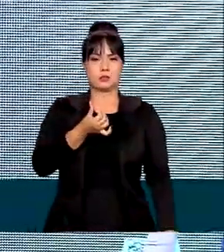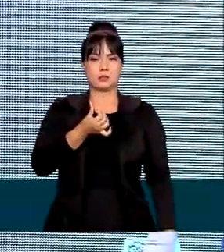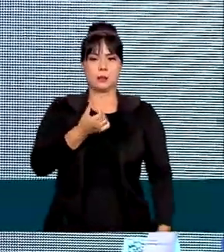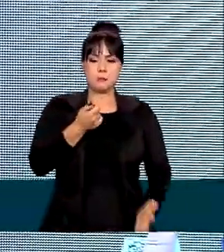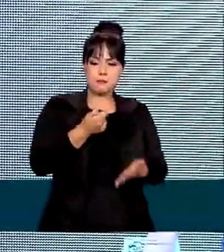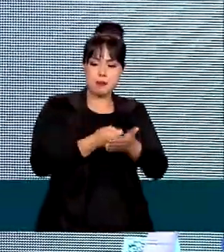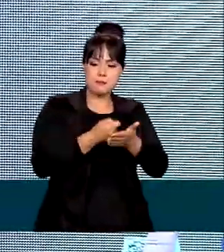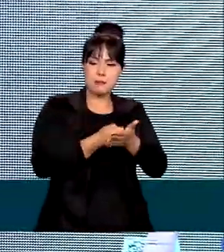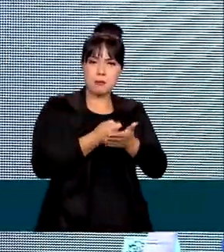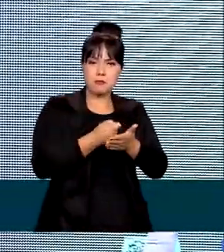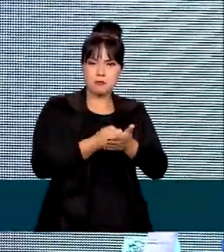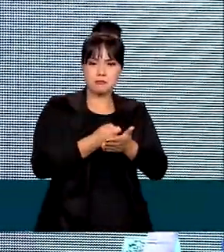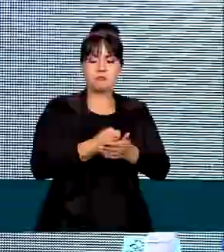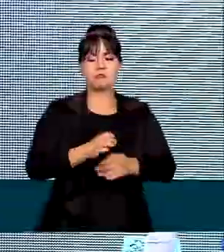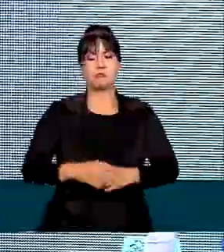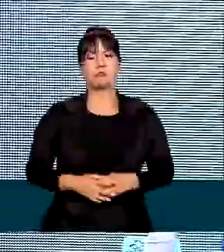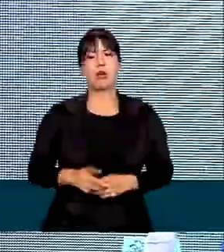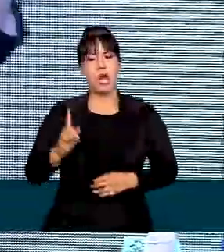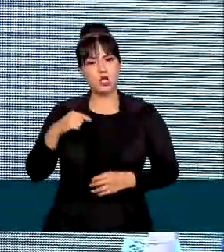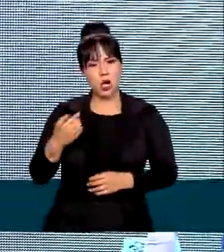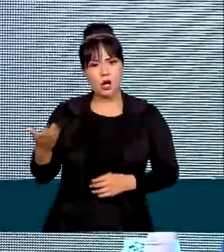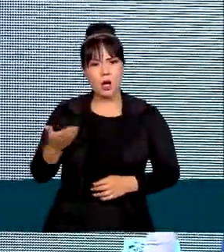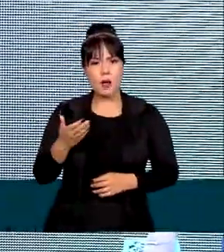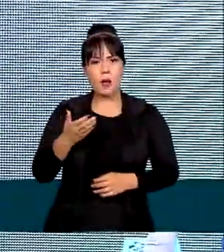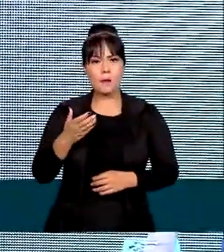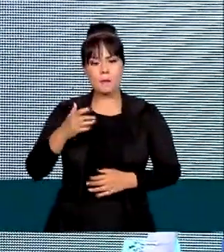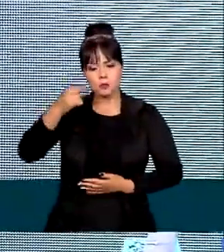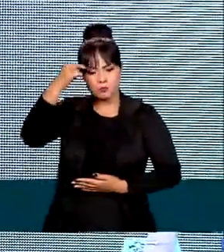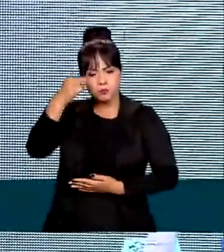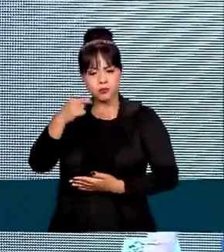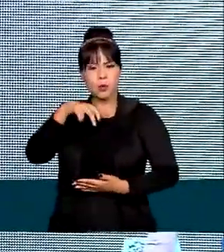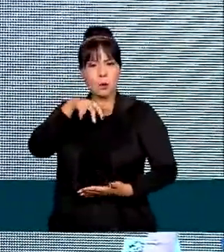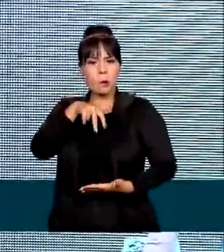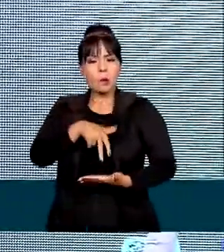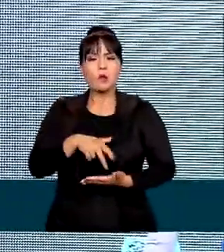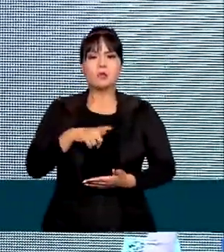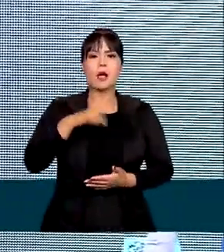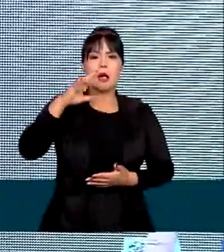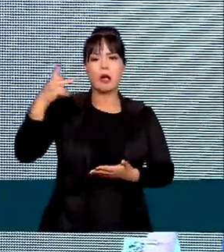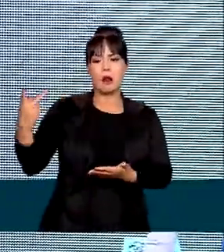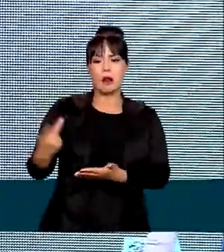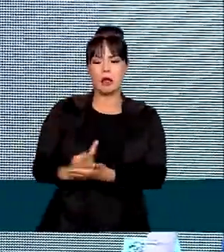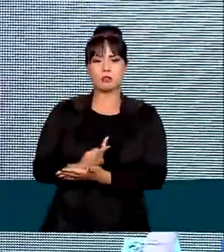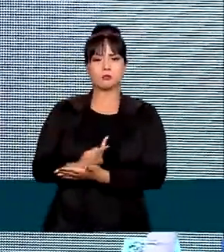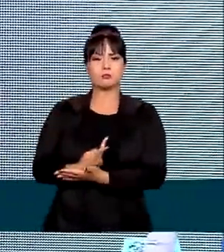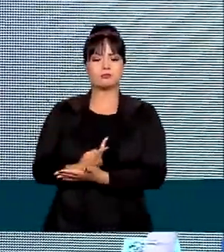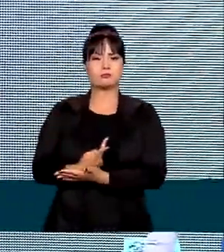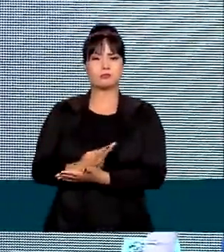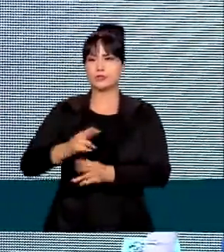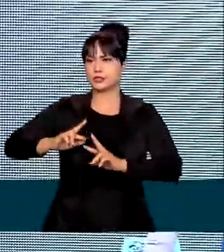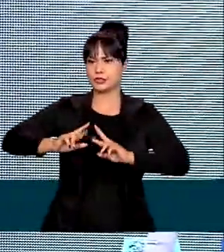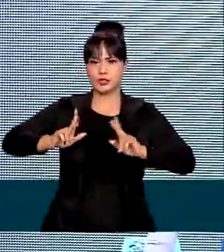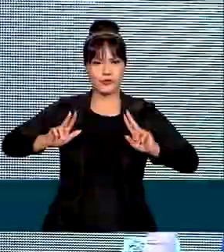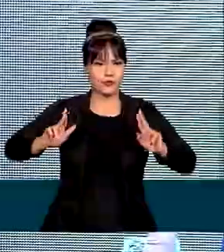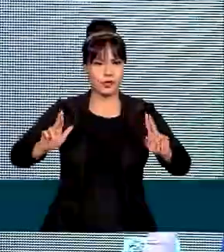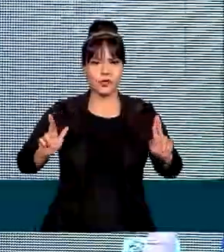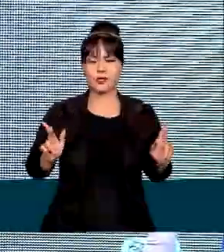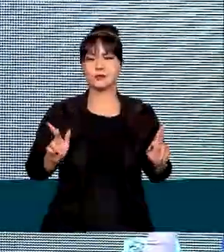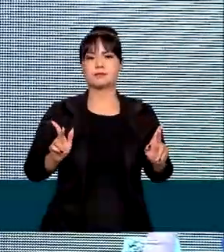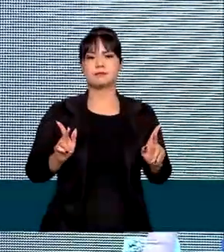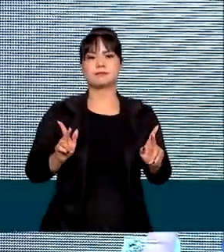insistentemente nós queremos impor a essas realidades absolutamente diferentes